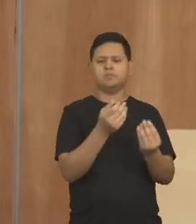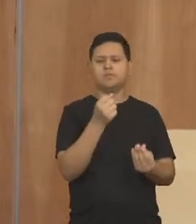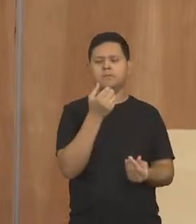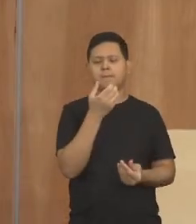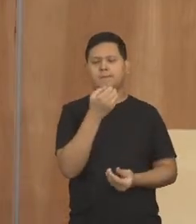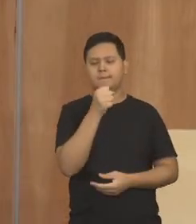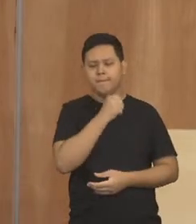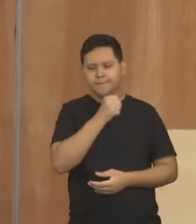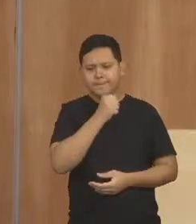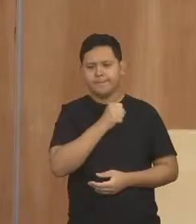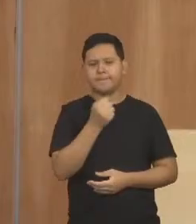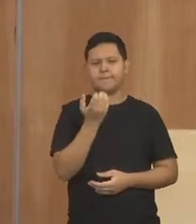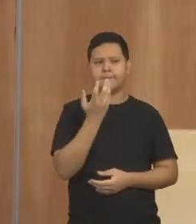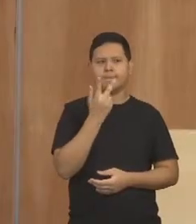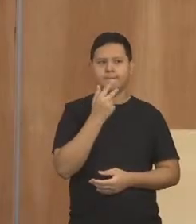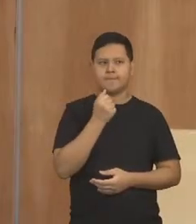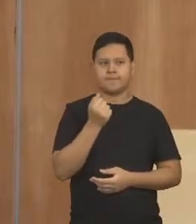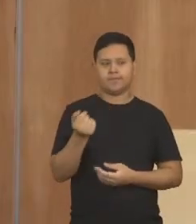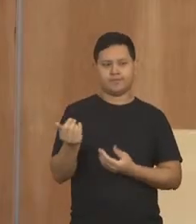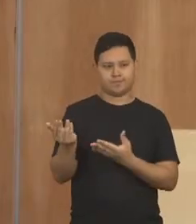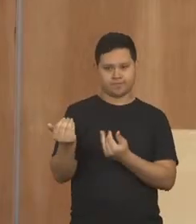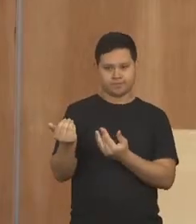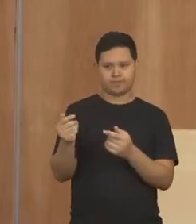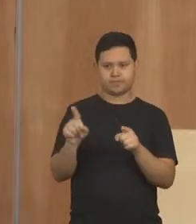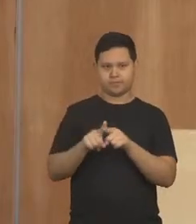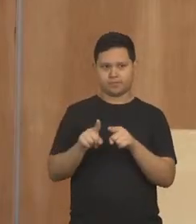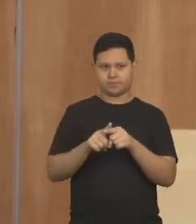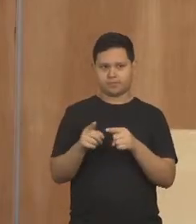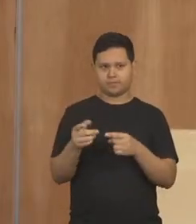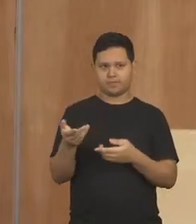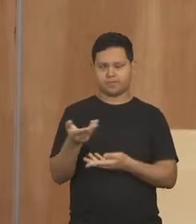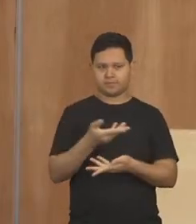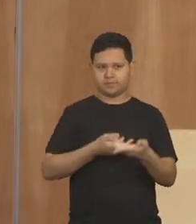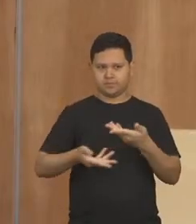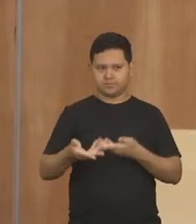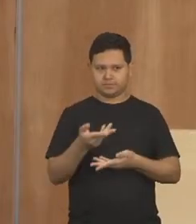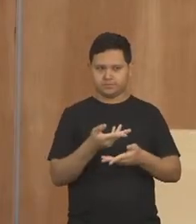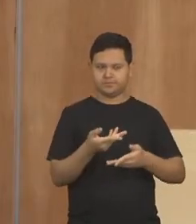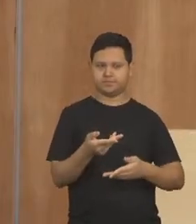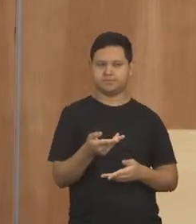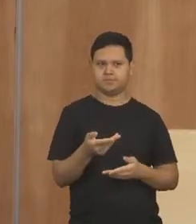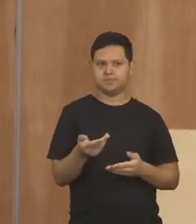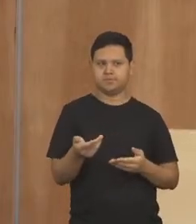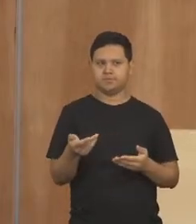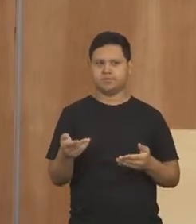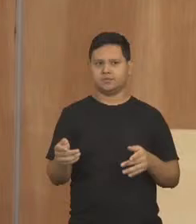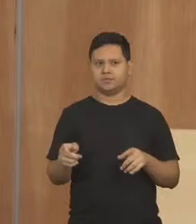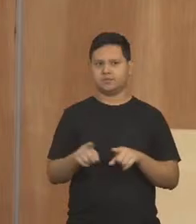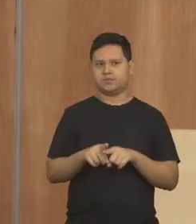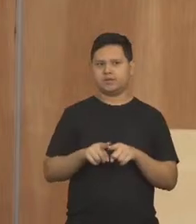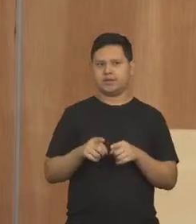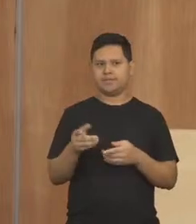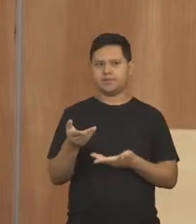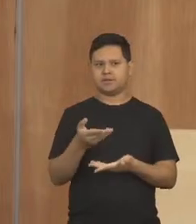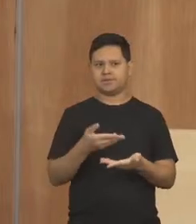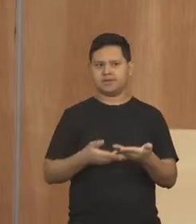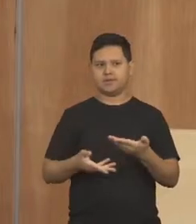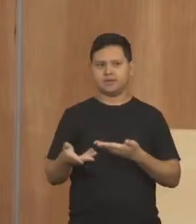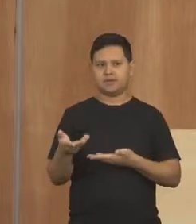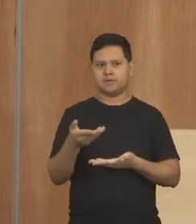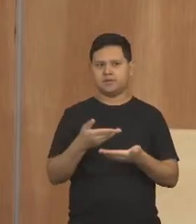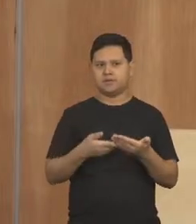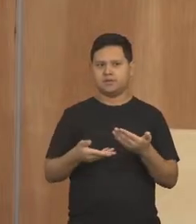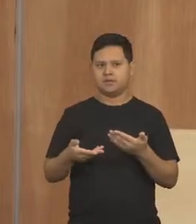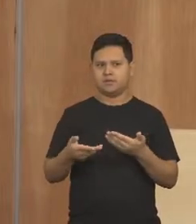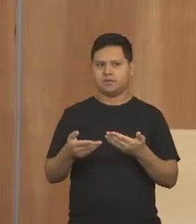idosos, crianças e adolescentes em situação de vulnerabilidade. Então, algo muito importante e algo também